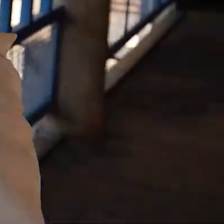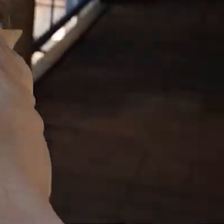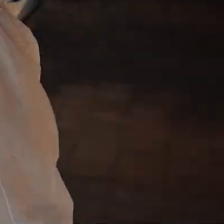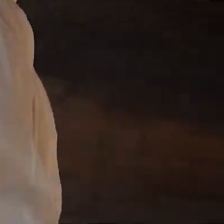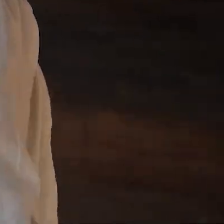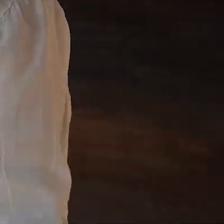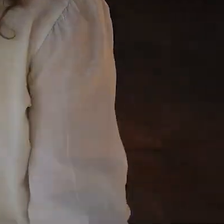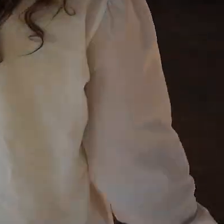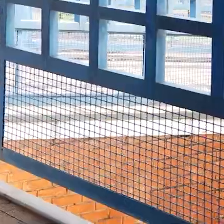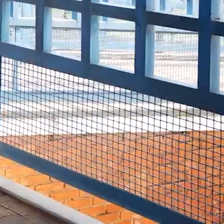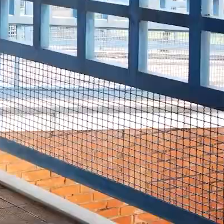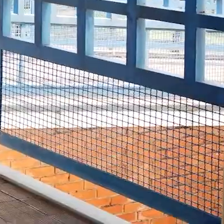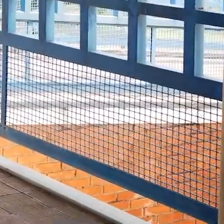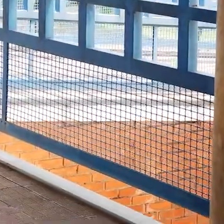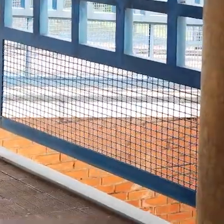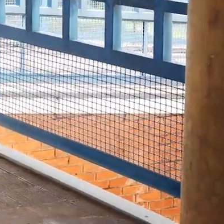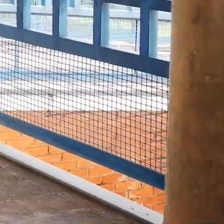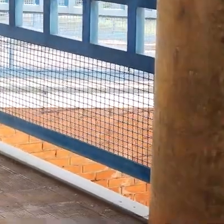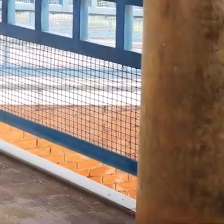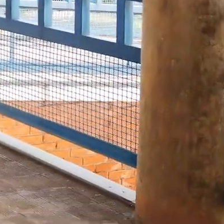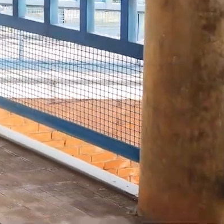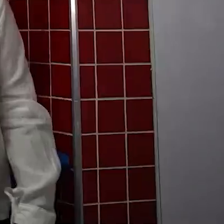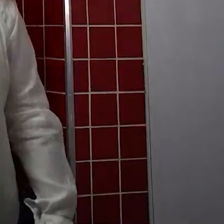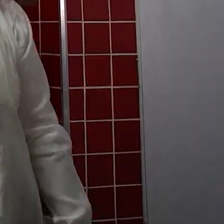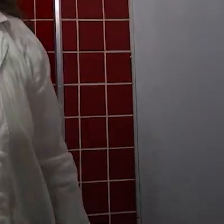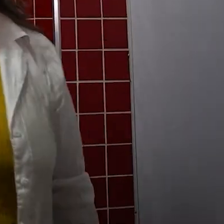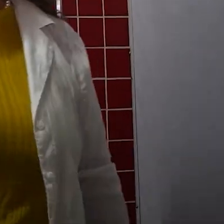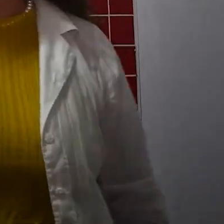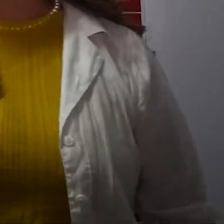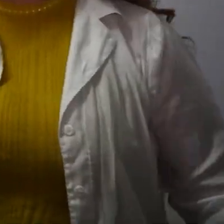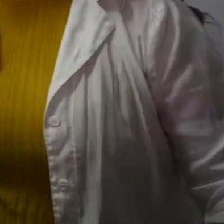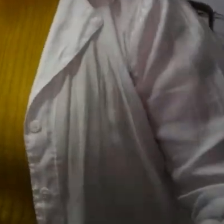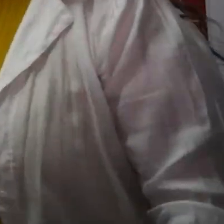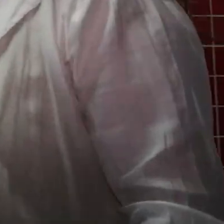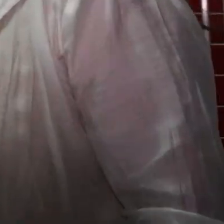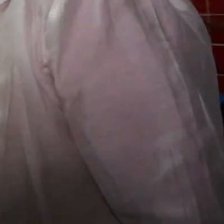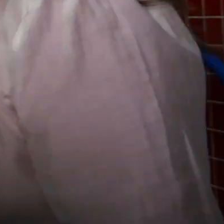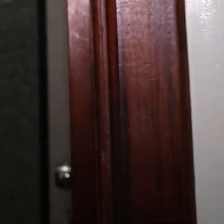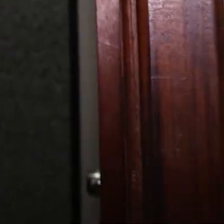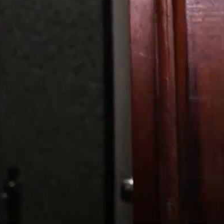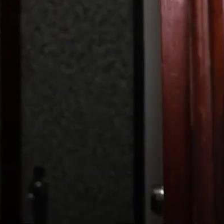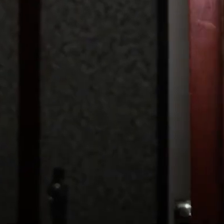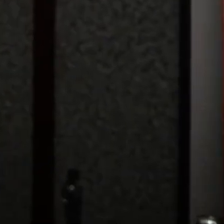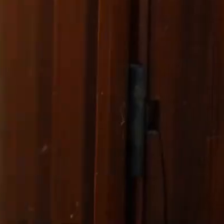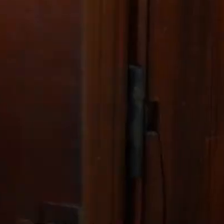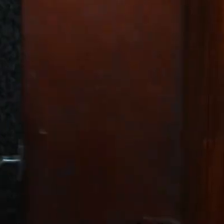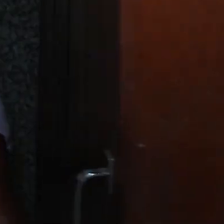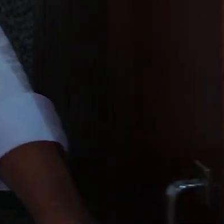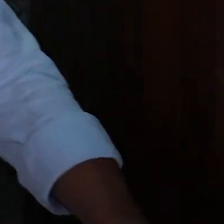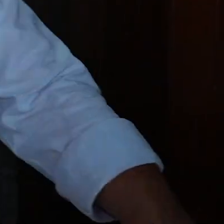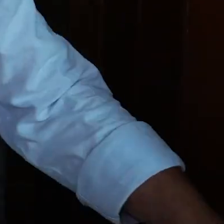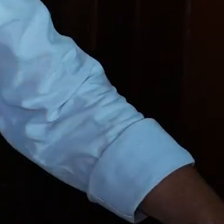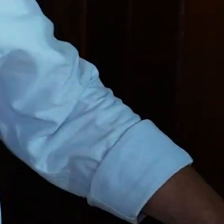respeitada, valorizada e ouvida em toda a riqueza da sua trajetória.